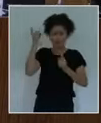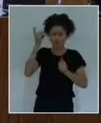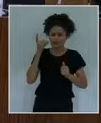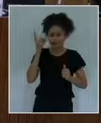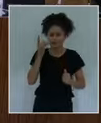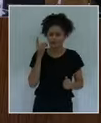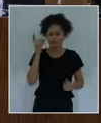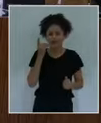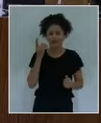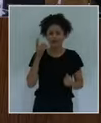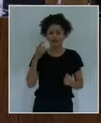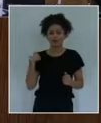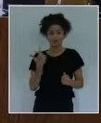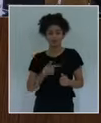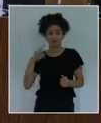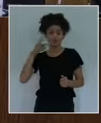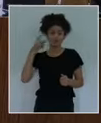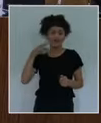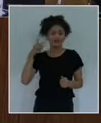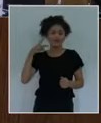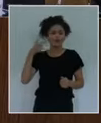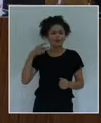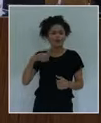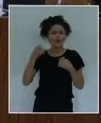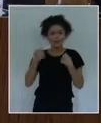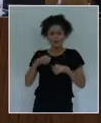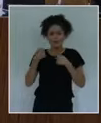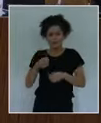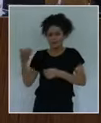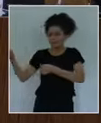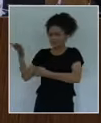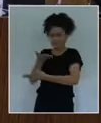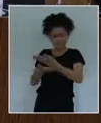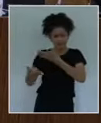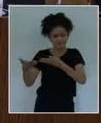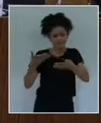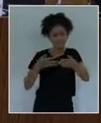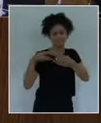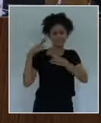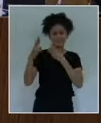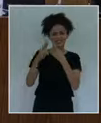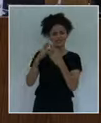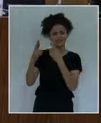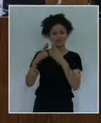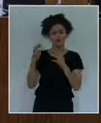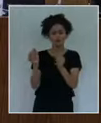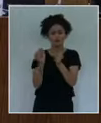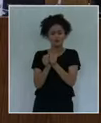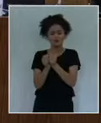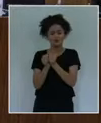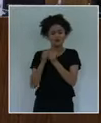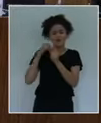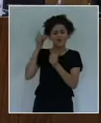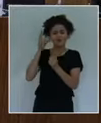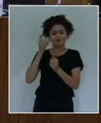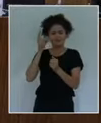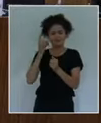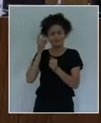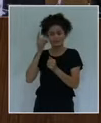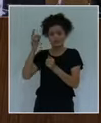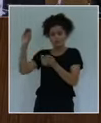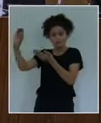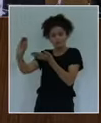Talvez uma mobilização nossa com os nossos, alguns já fizeram, claro, a gente também está trabalhando para isso, para ver o que poderia também